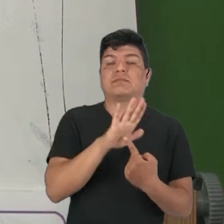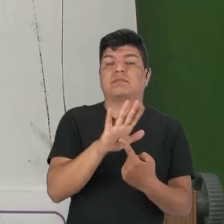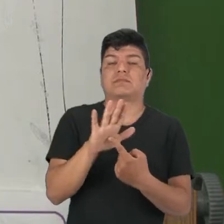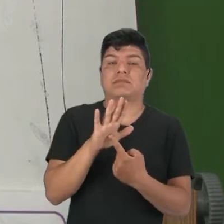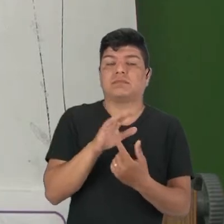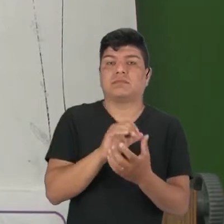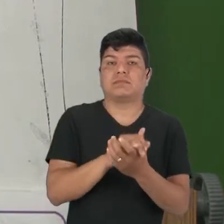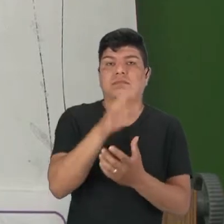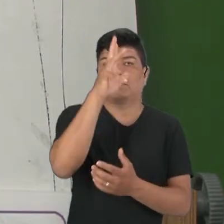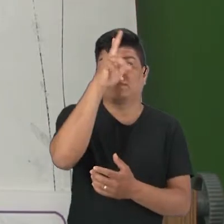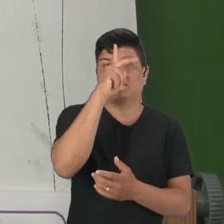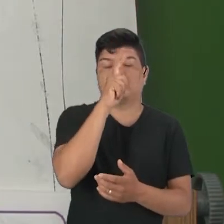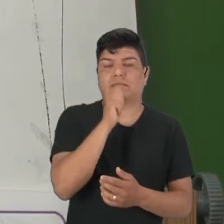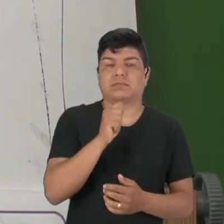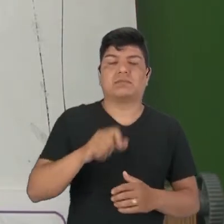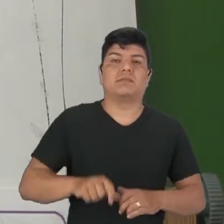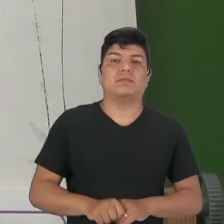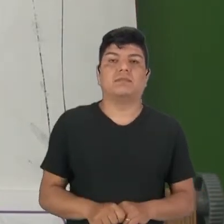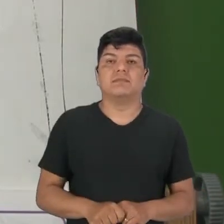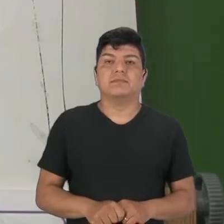a coxinhas.